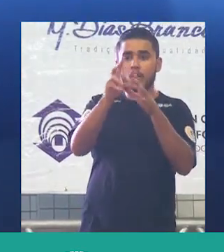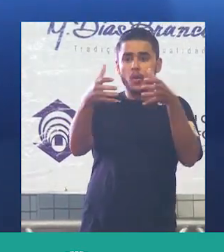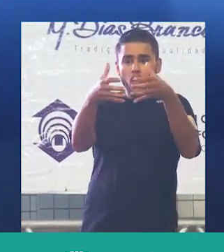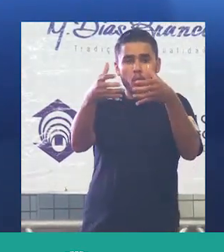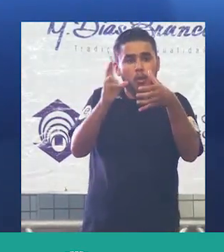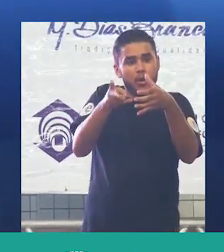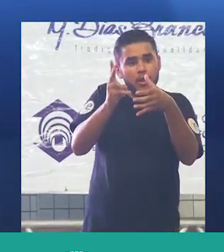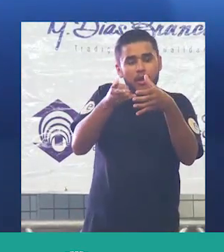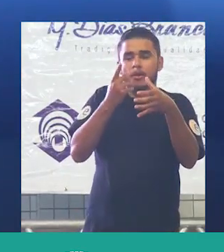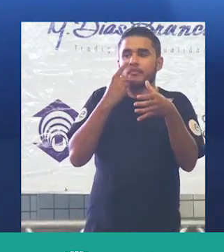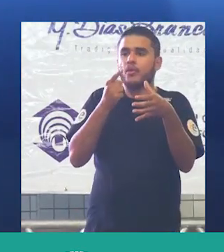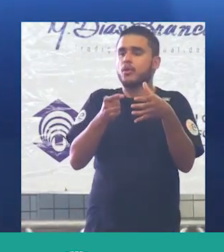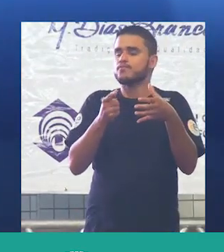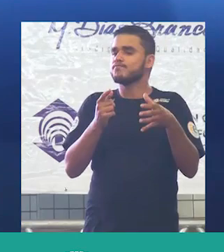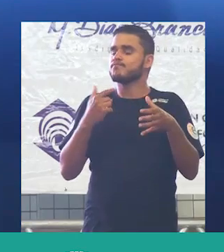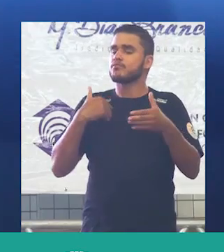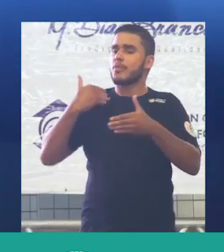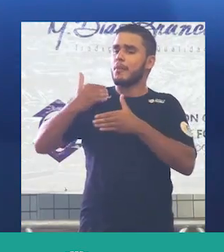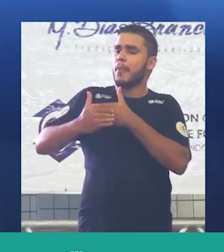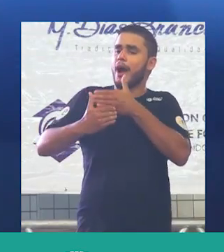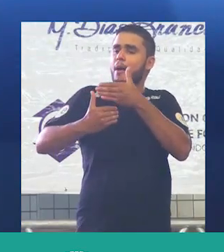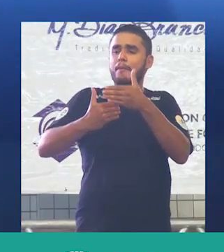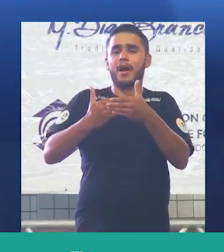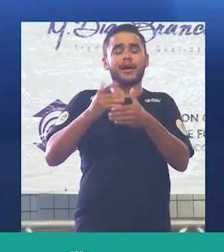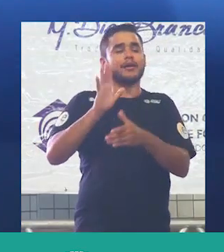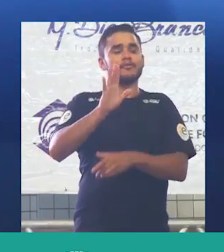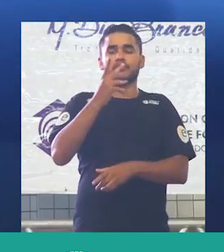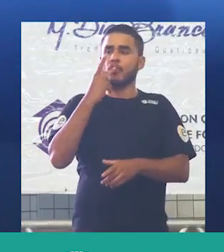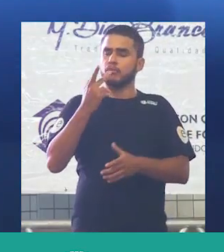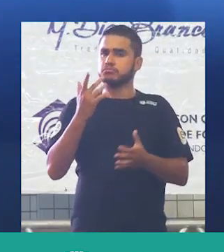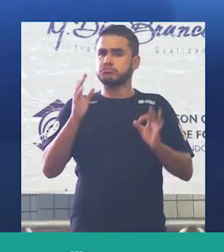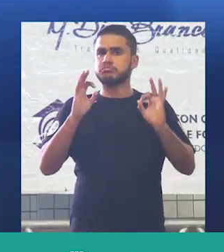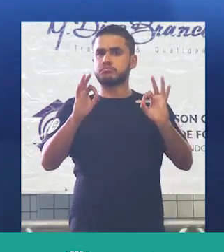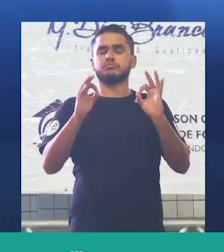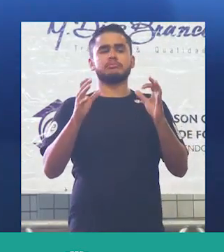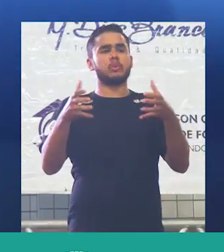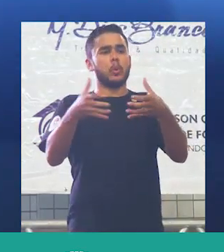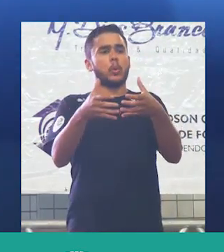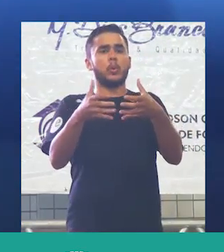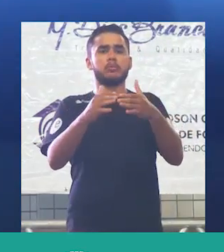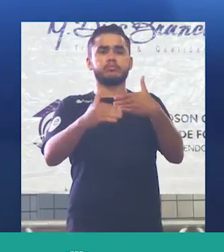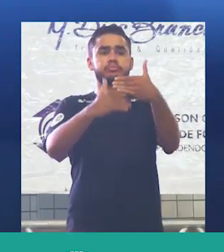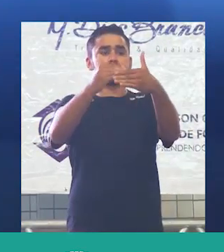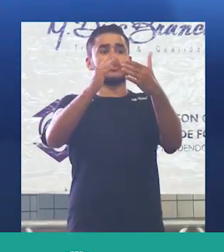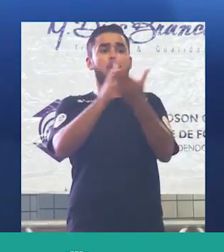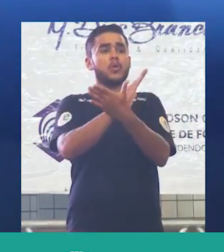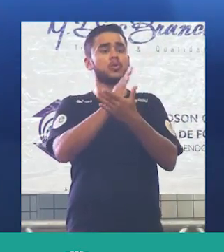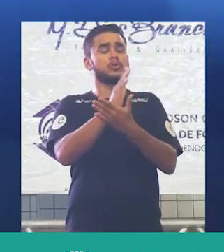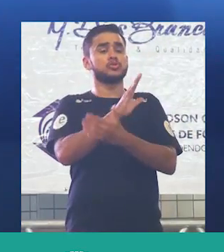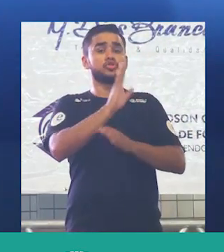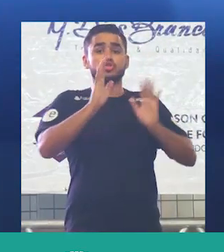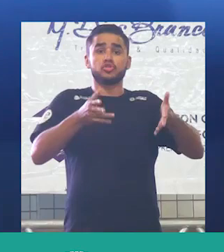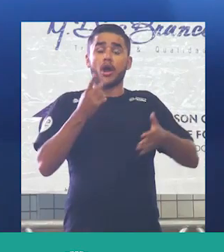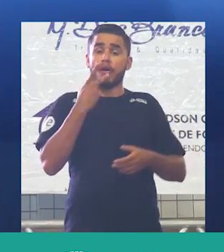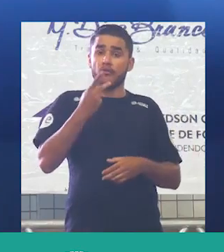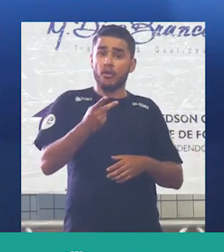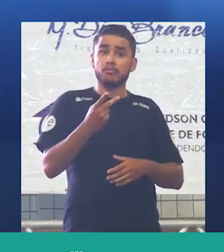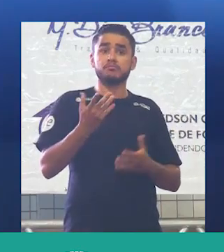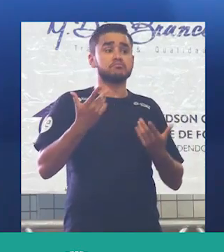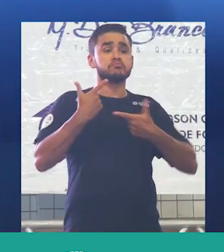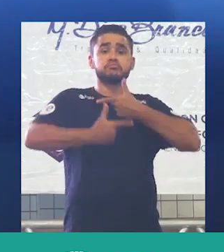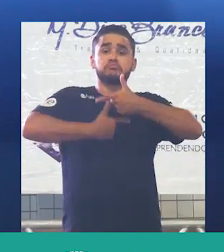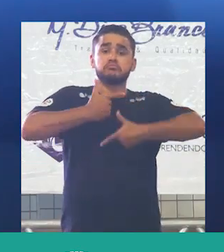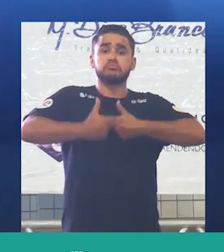praticamente, né, ainda de sedentarização. Algumas poucas já eram sedentárias, mas a grande maioria